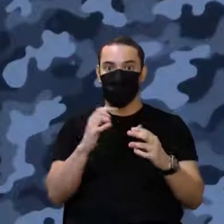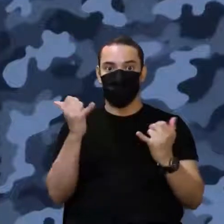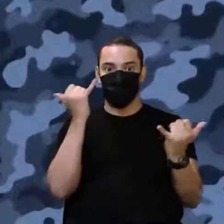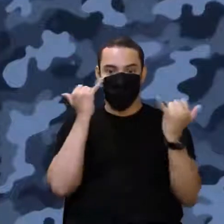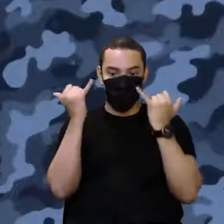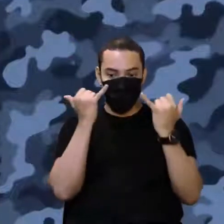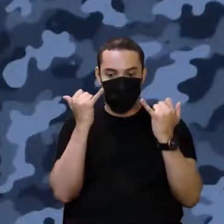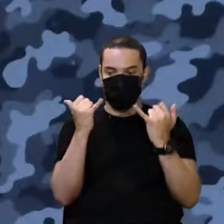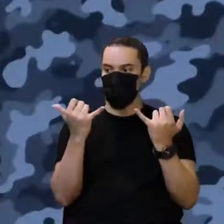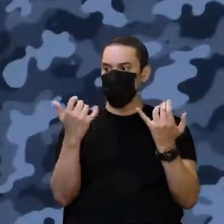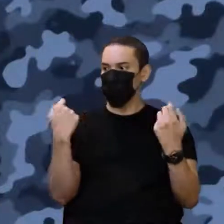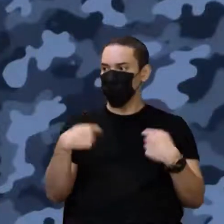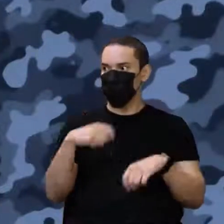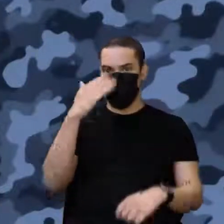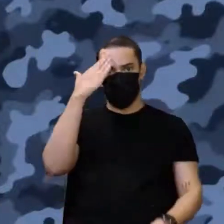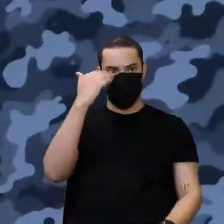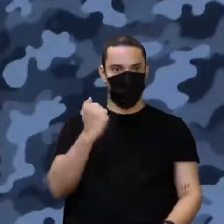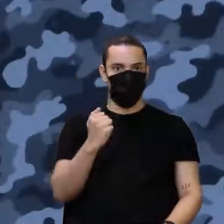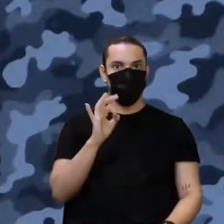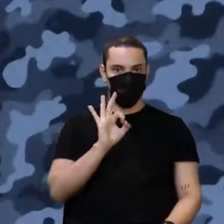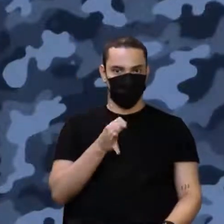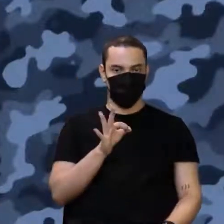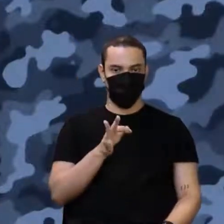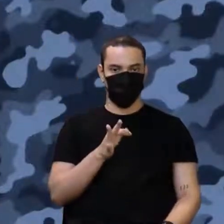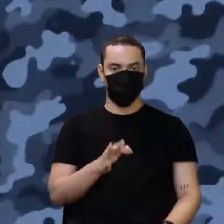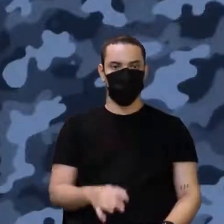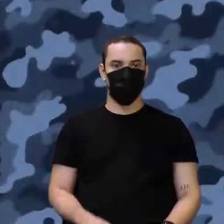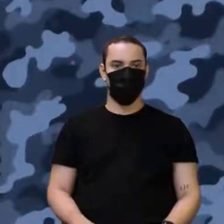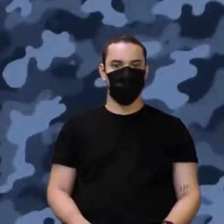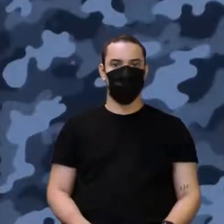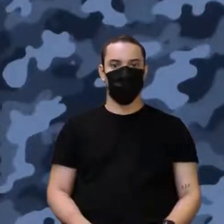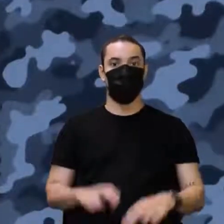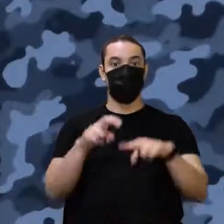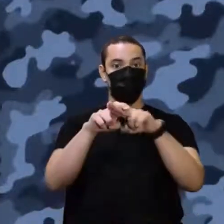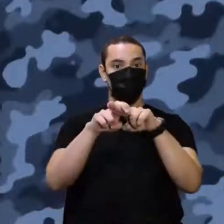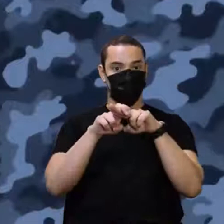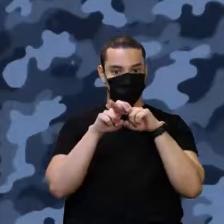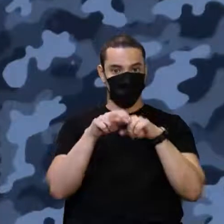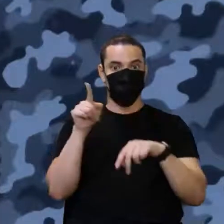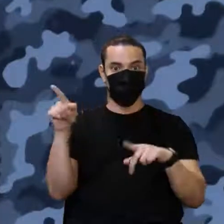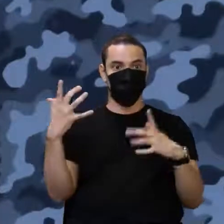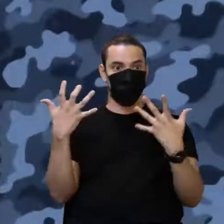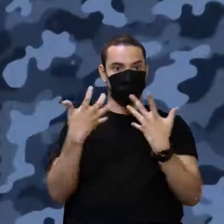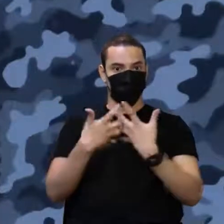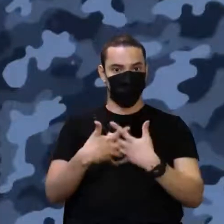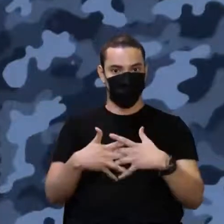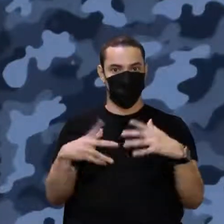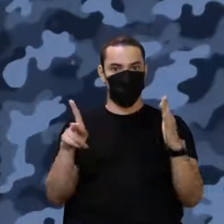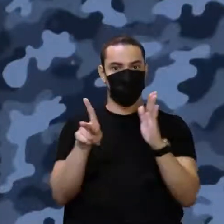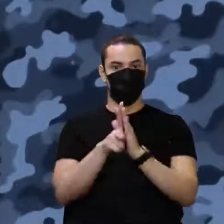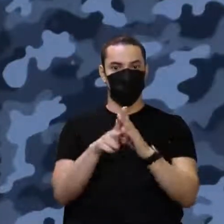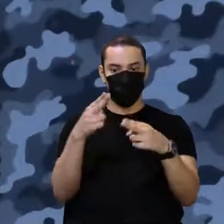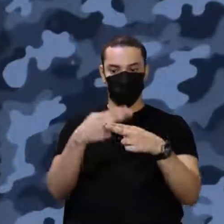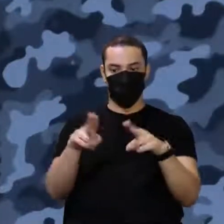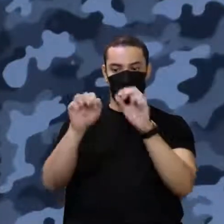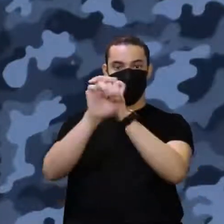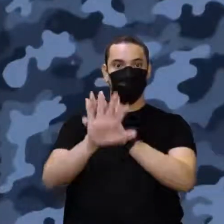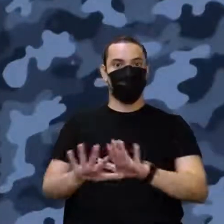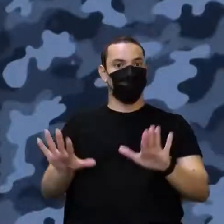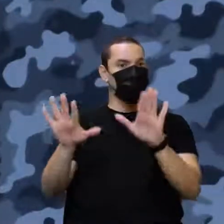genéticas. Acabou. Certo? Então, esse mecanismo de camuflagem